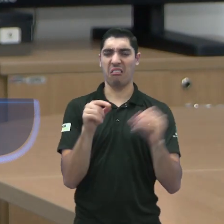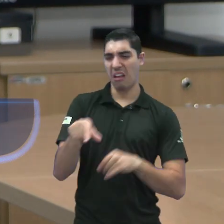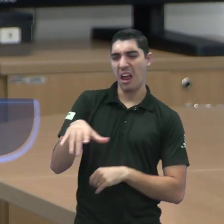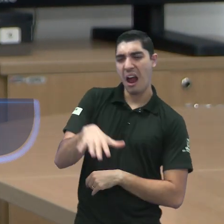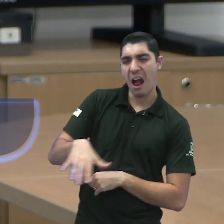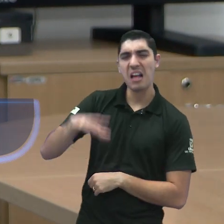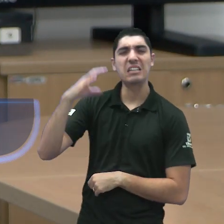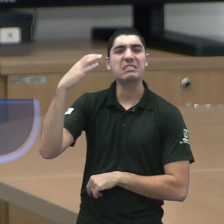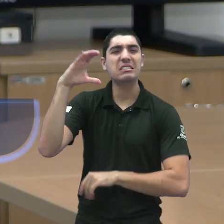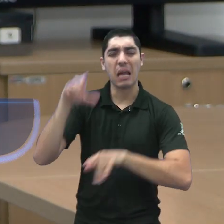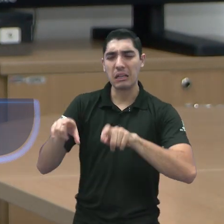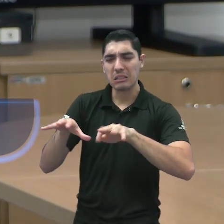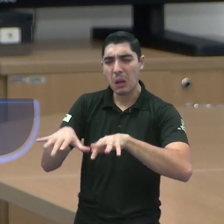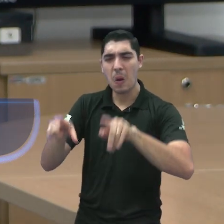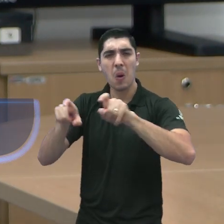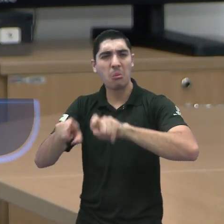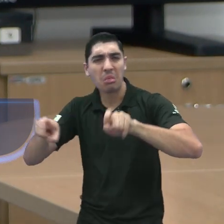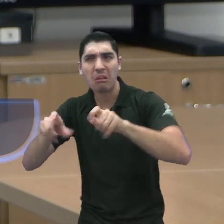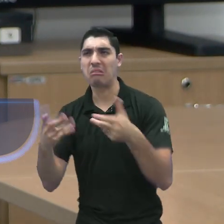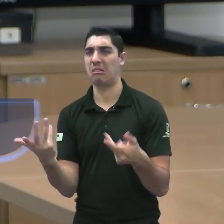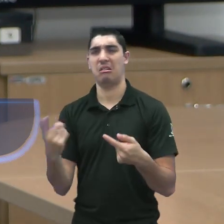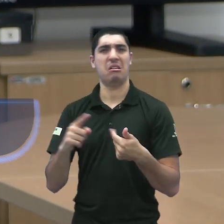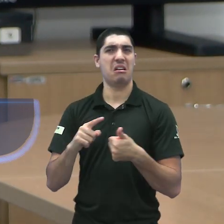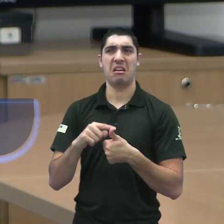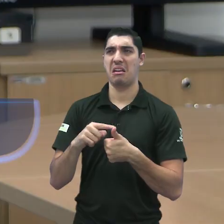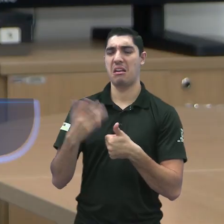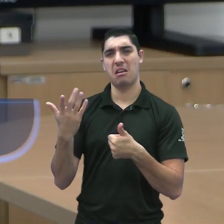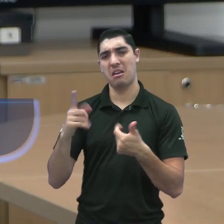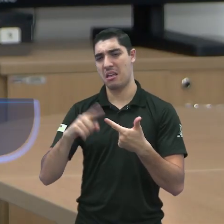ciência da computação ou área de